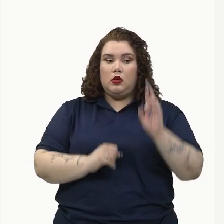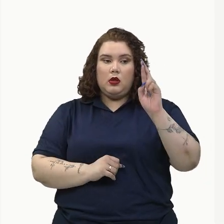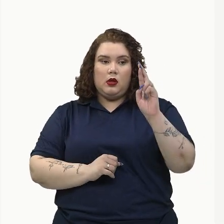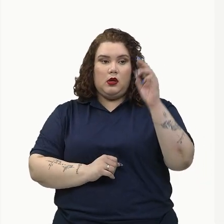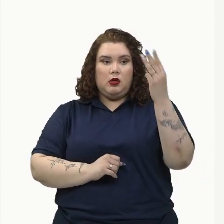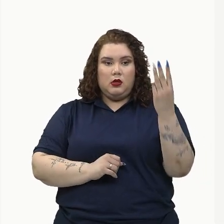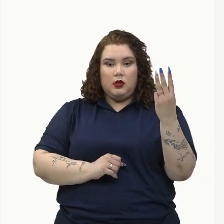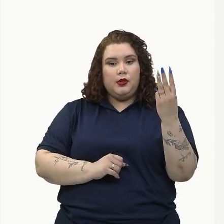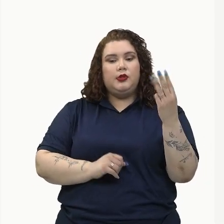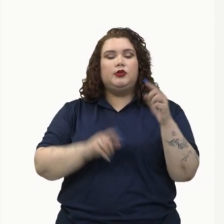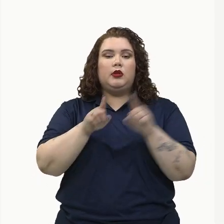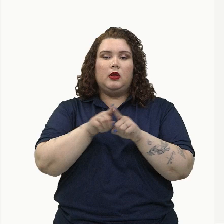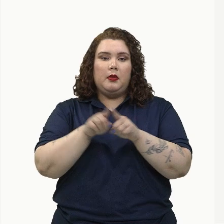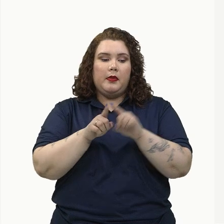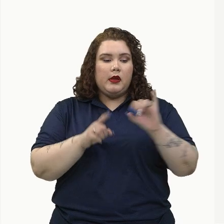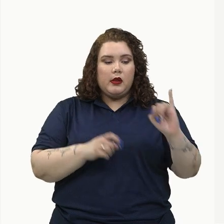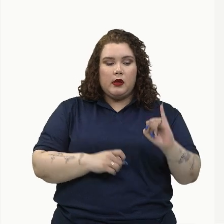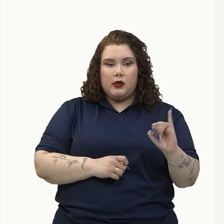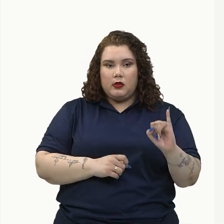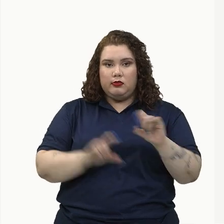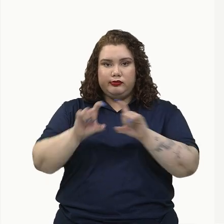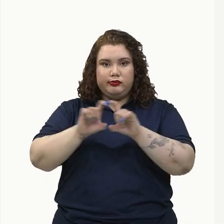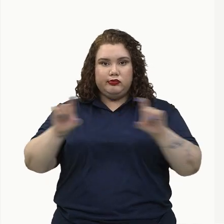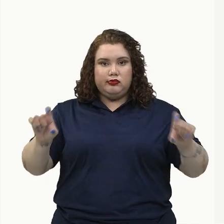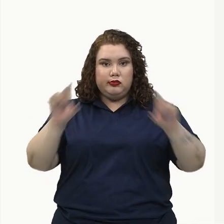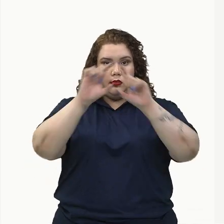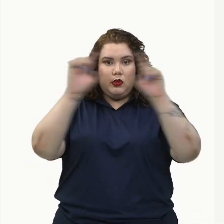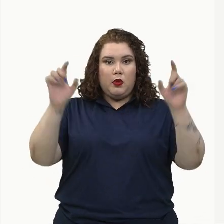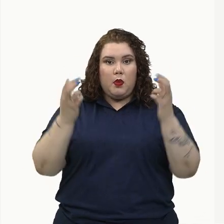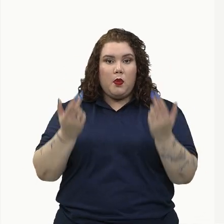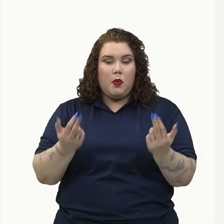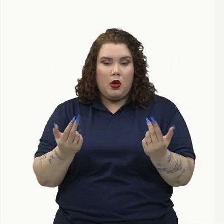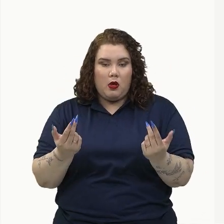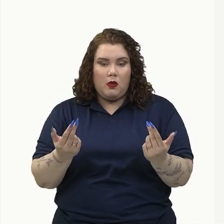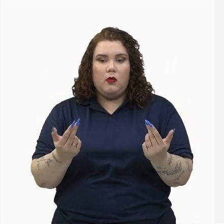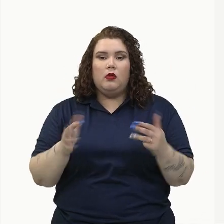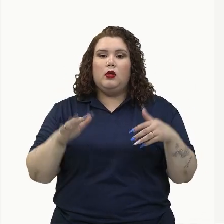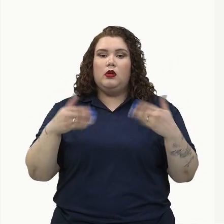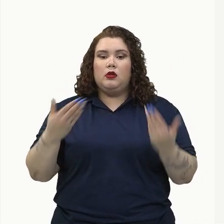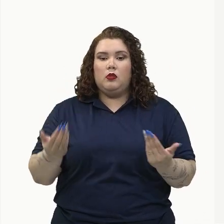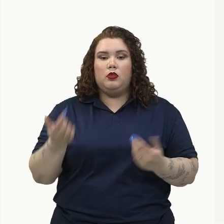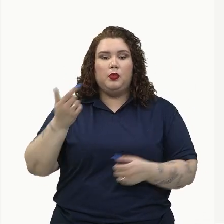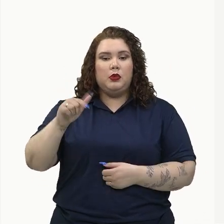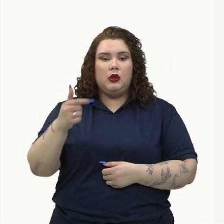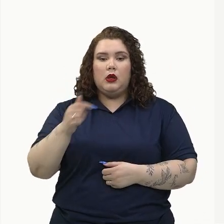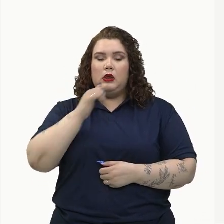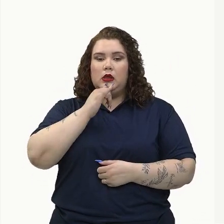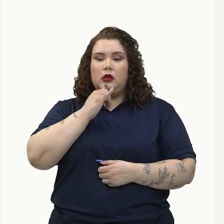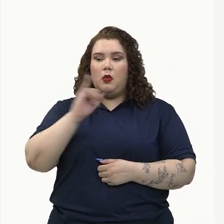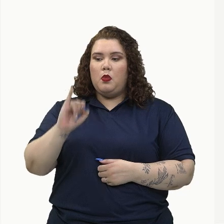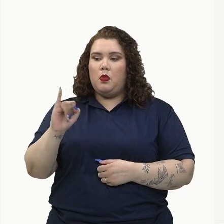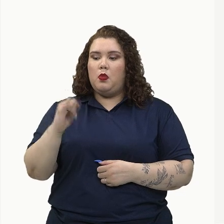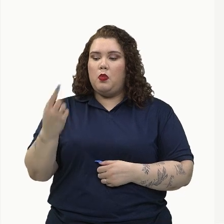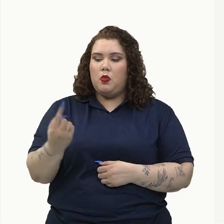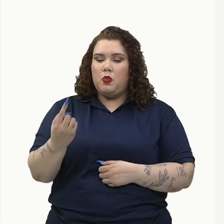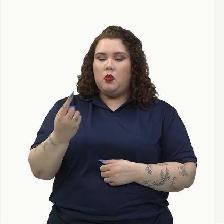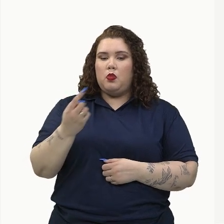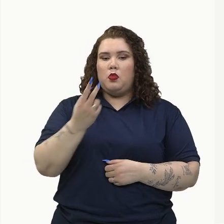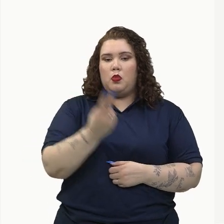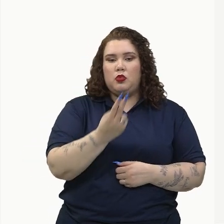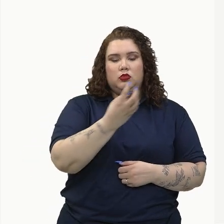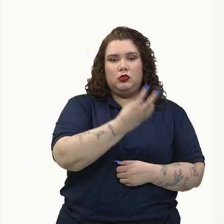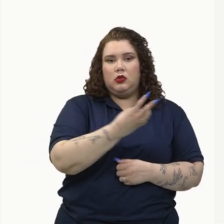resistor R3 também a corrente é I. Ou seja, como não tem designação I1, I2 e I3, é porque